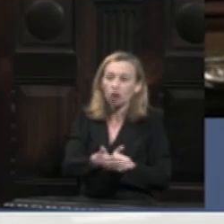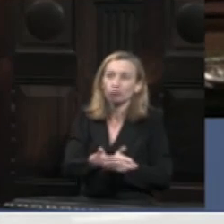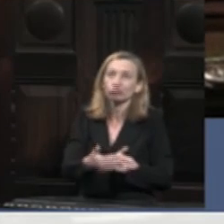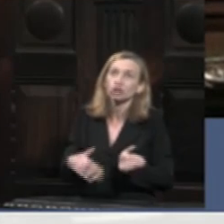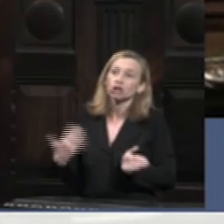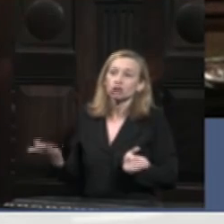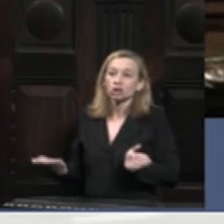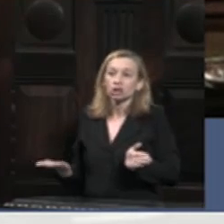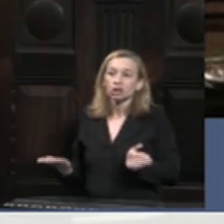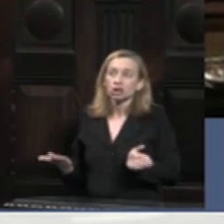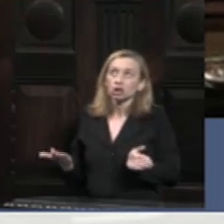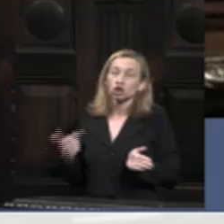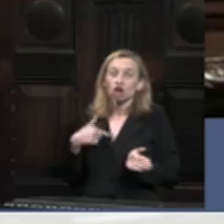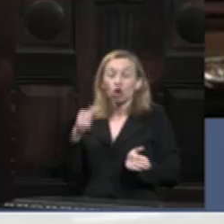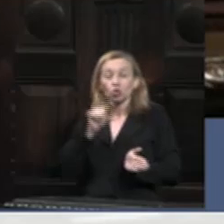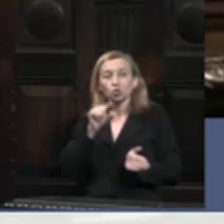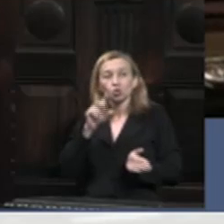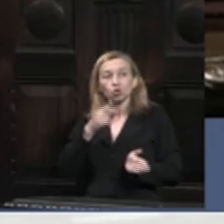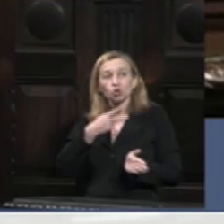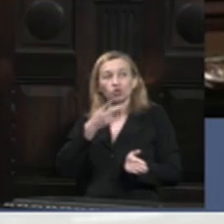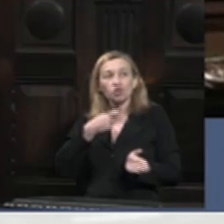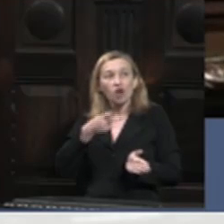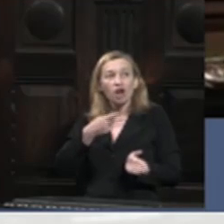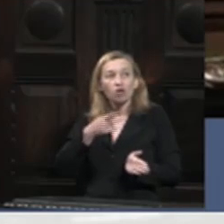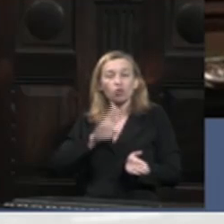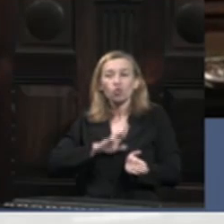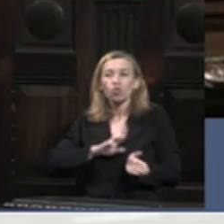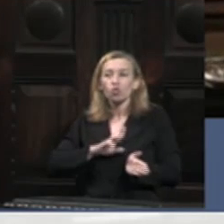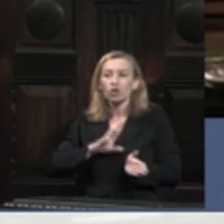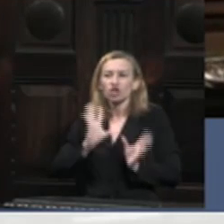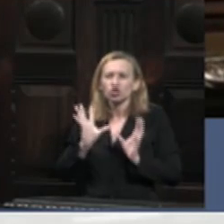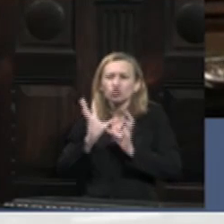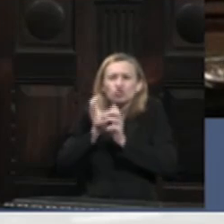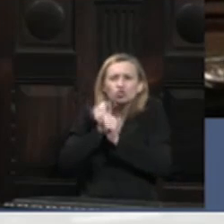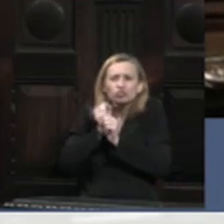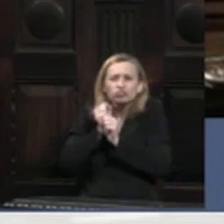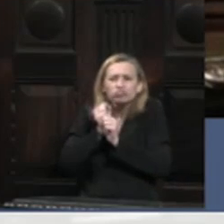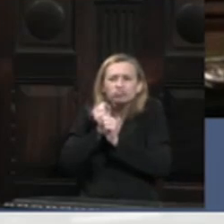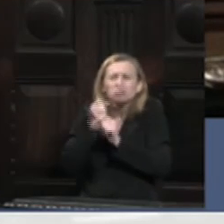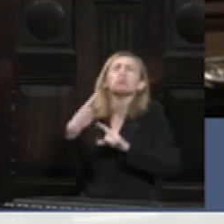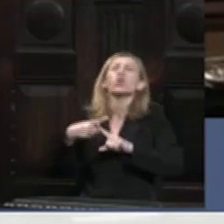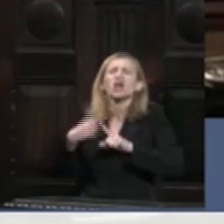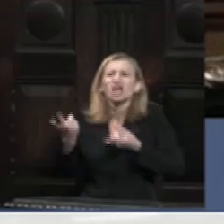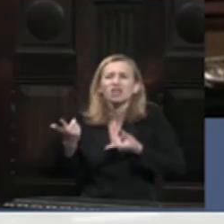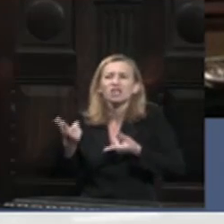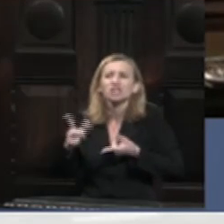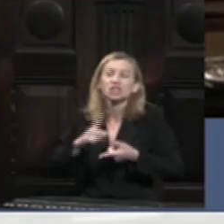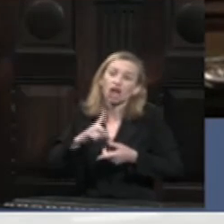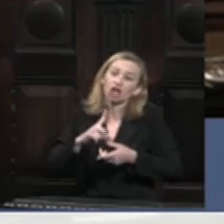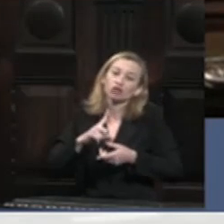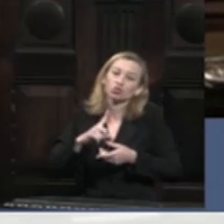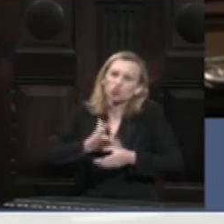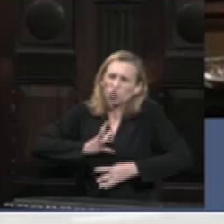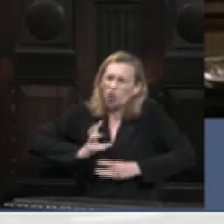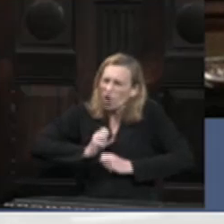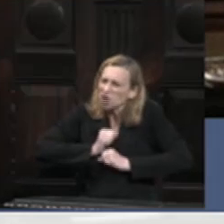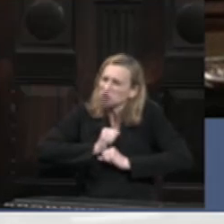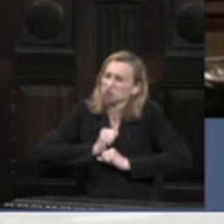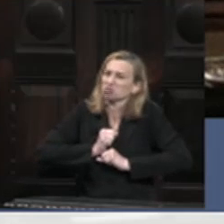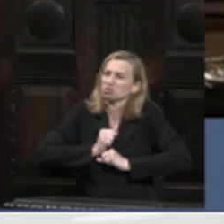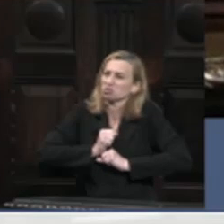direção, repito, da restauração da democracia e do aprofundamento da experiência democrática,